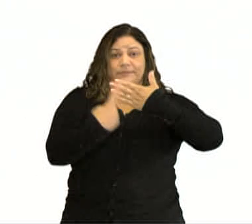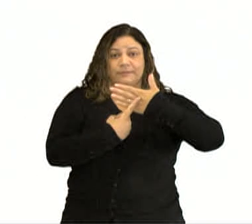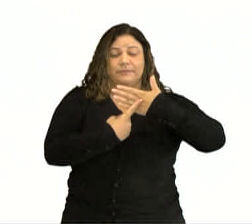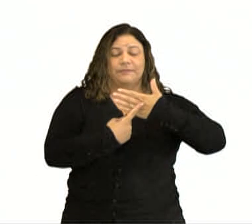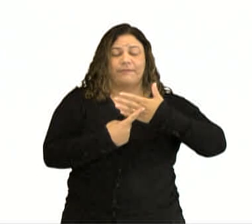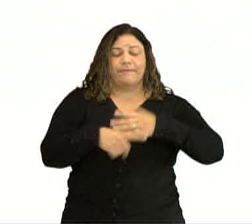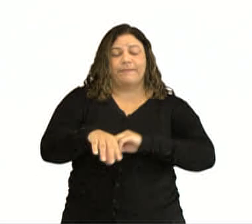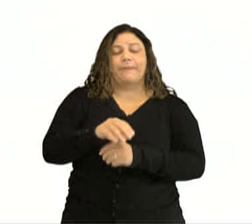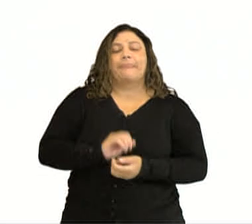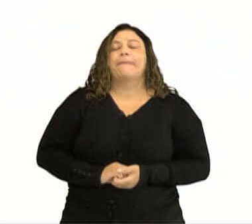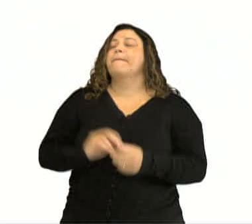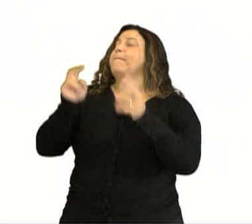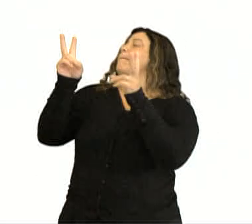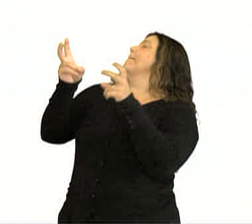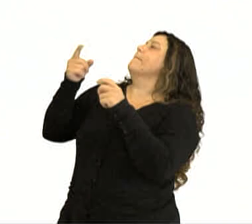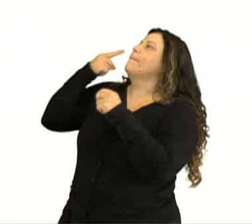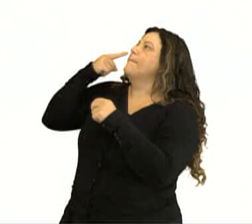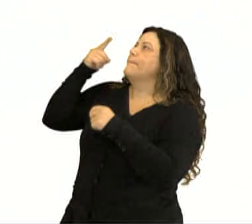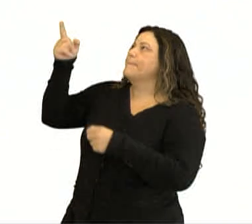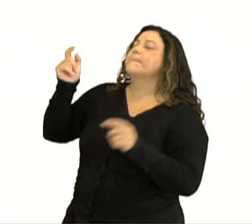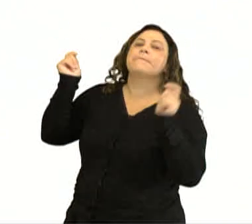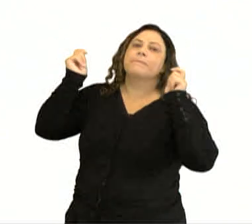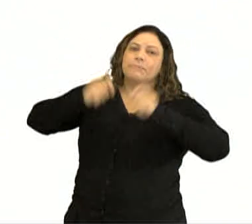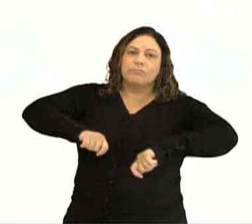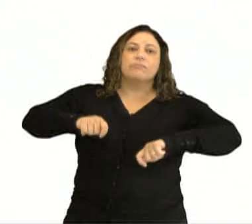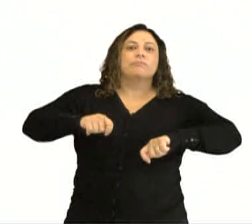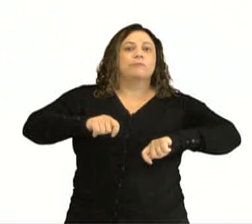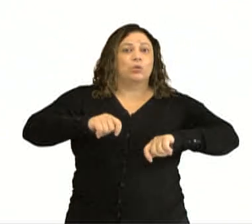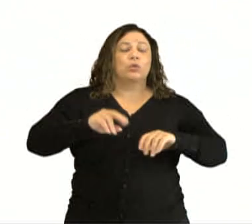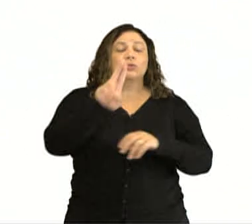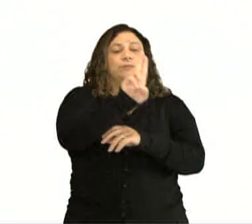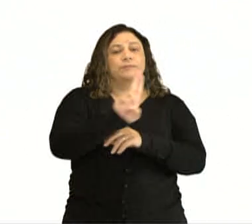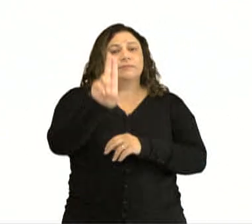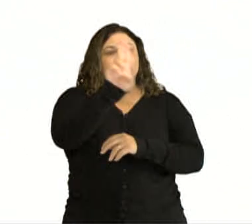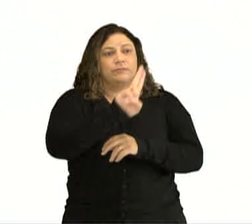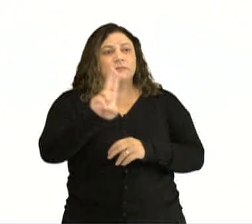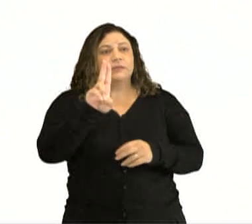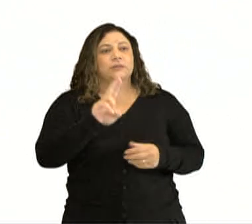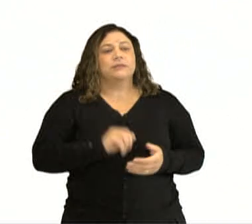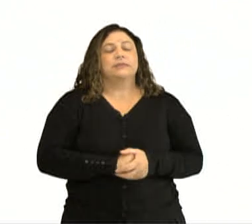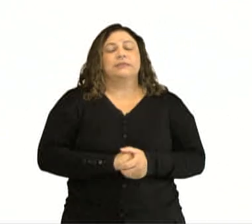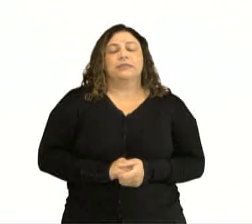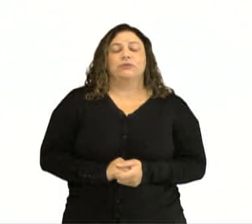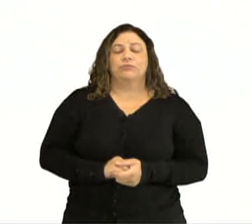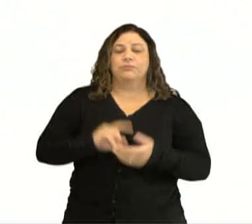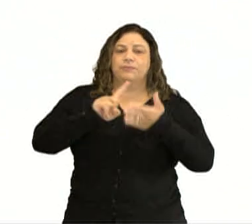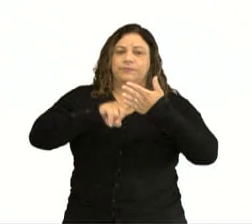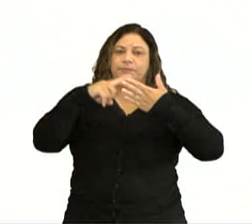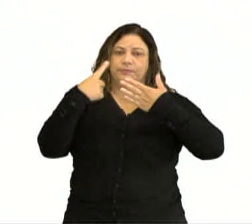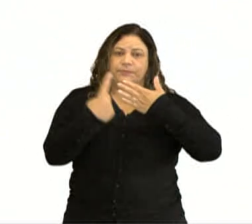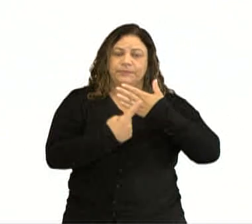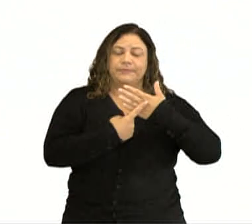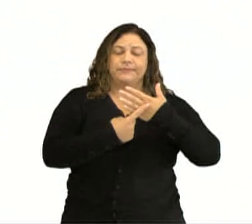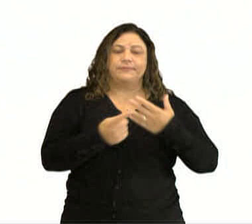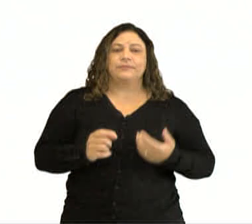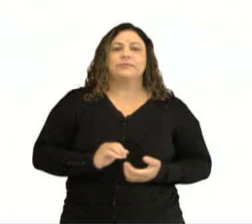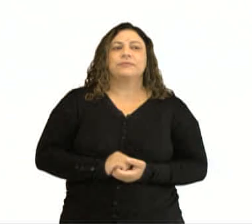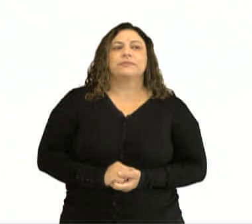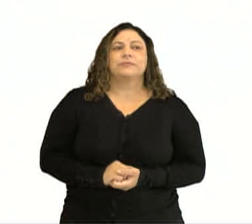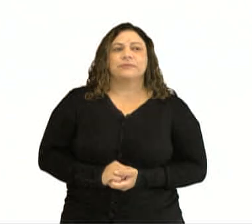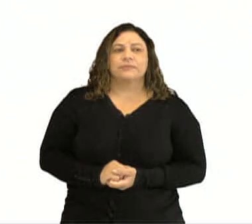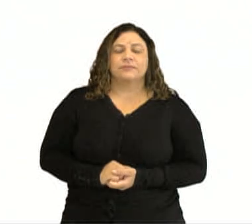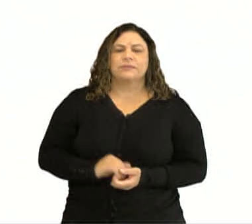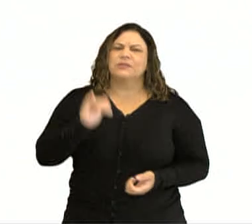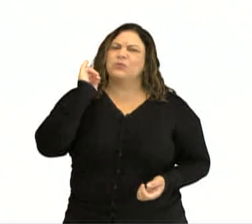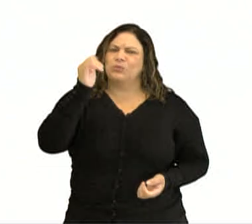linguagem. Então, no conto, podem sim ser usadas, empregadas figuras de linguagem, ok? Então, o